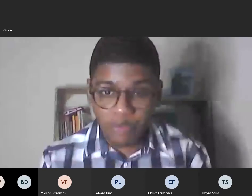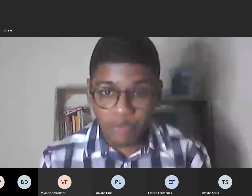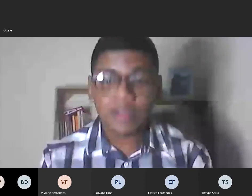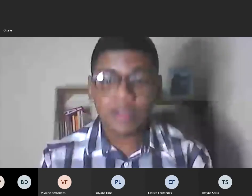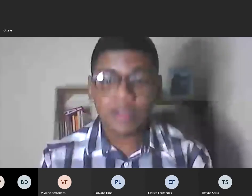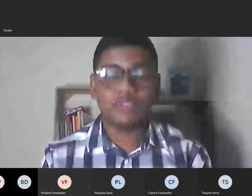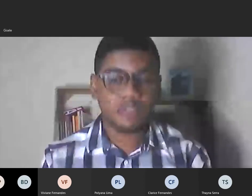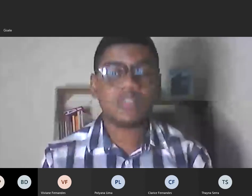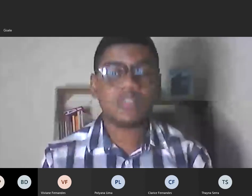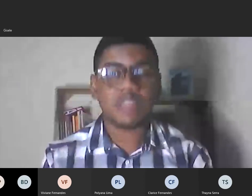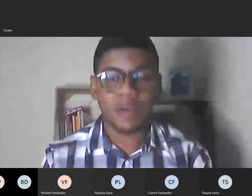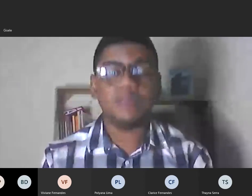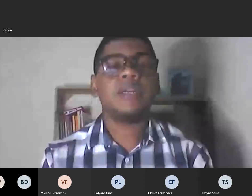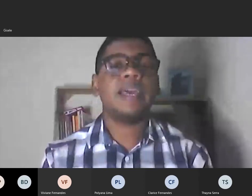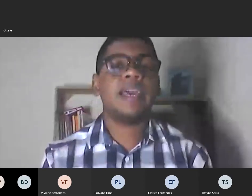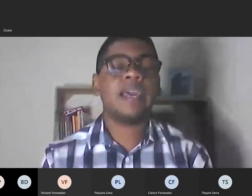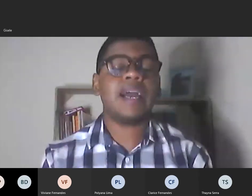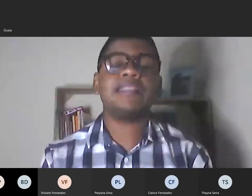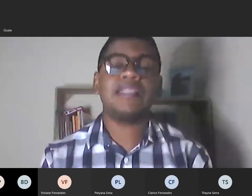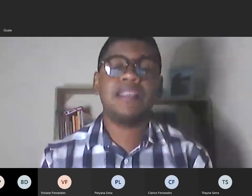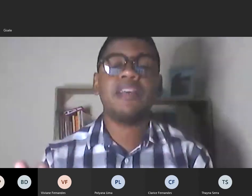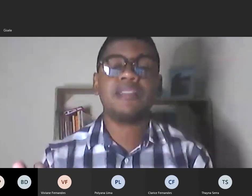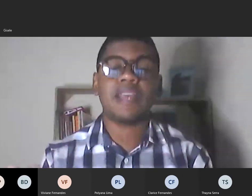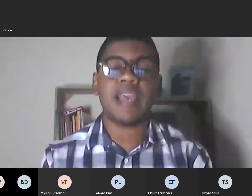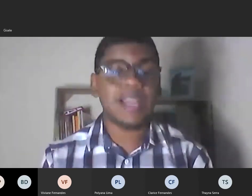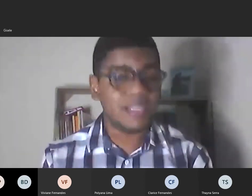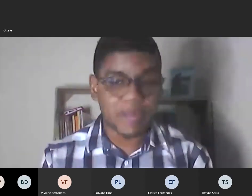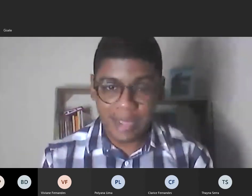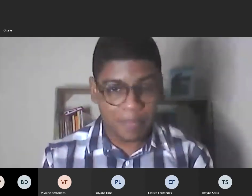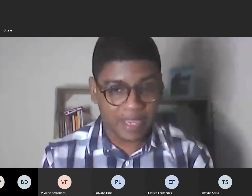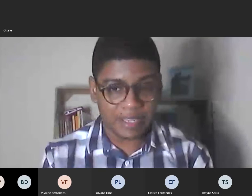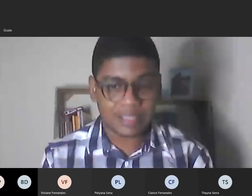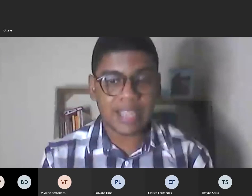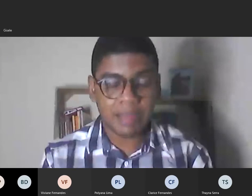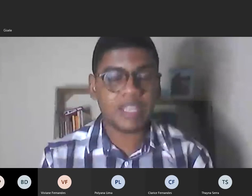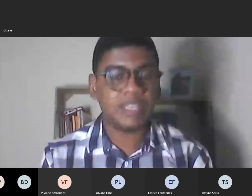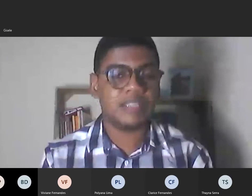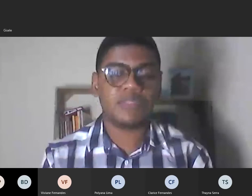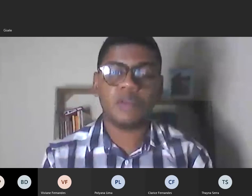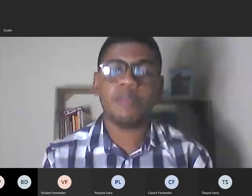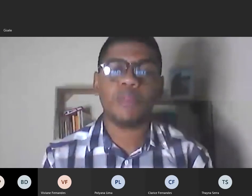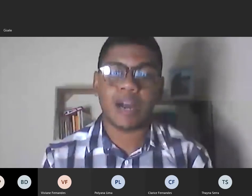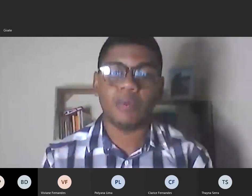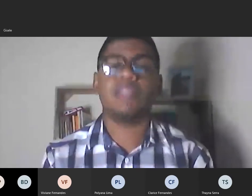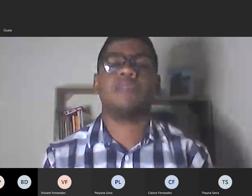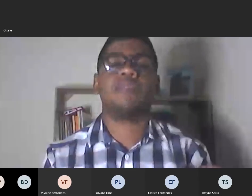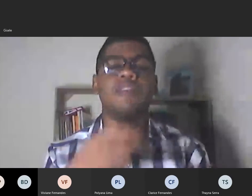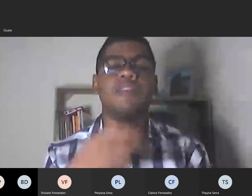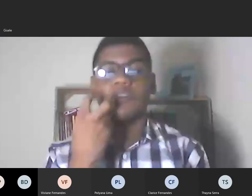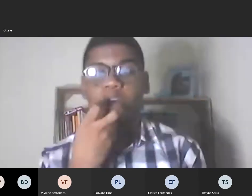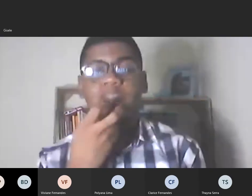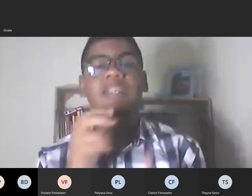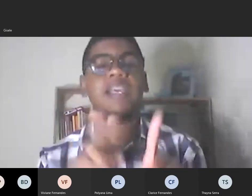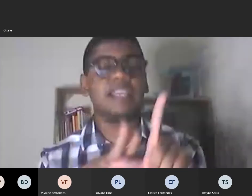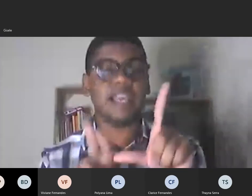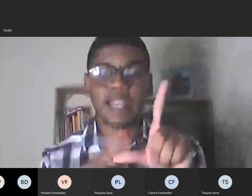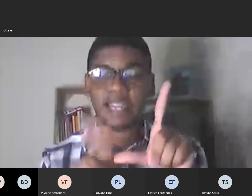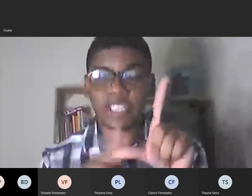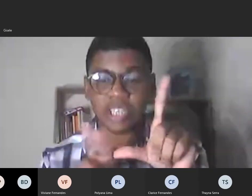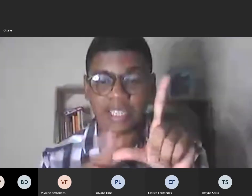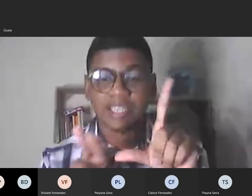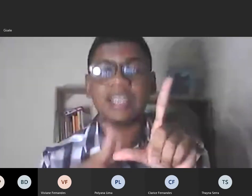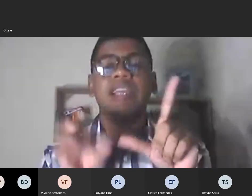sem áudio. Os vídeos são acessíveis em Libras apenas, tá? Eles não são bimodal, eles não têm versão voz